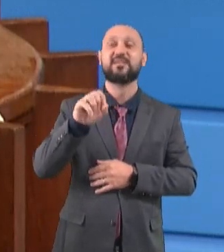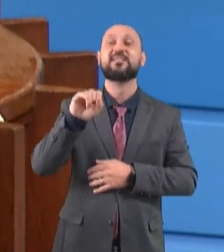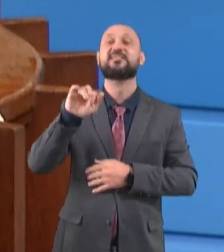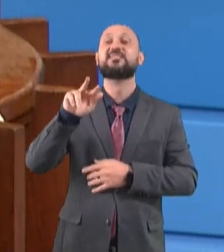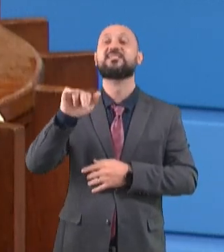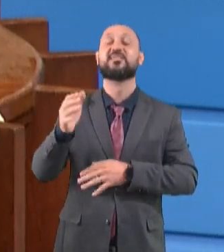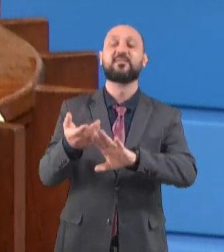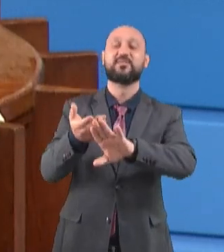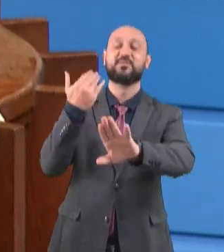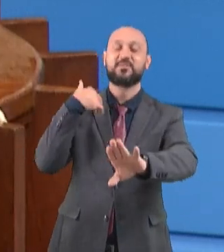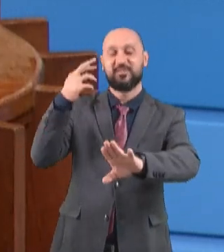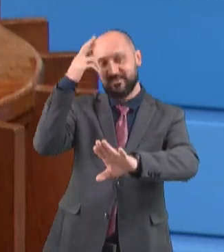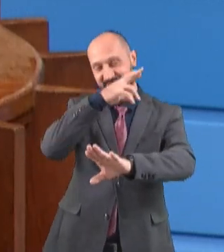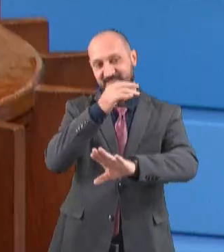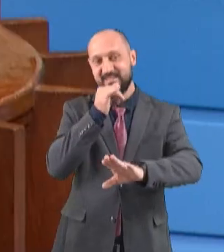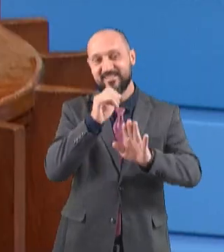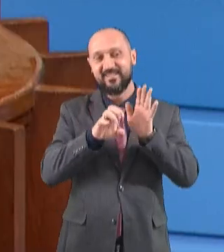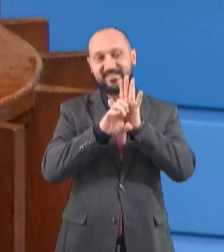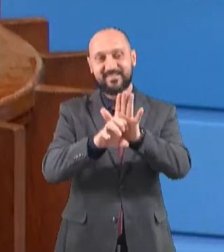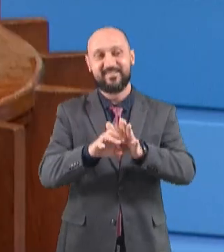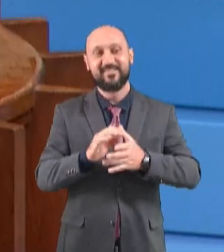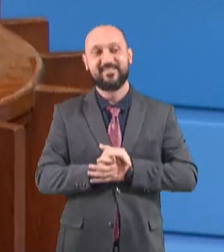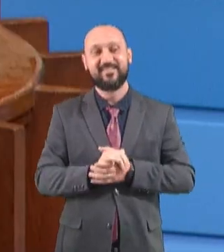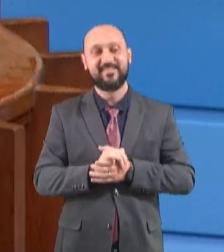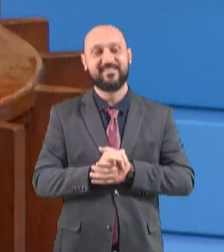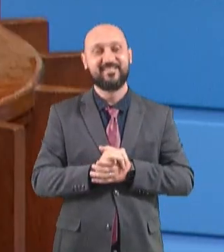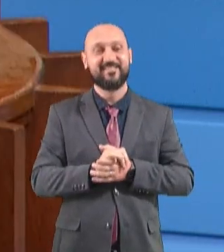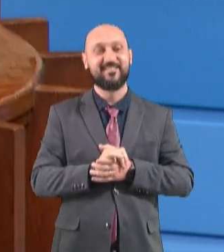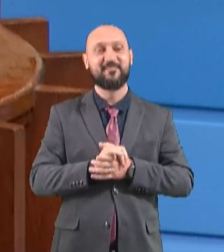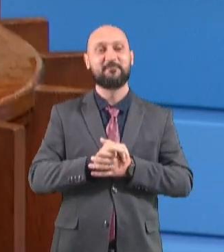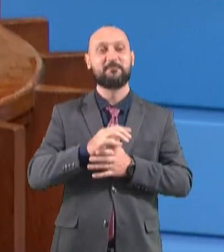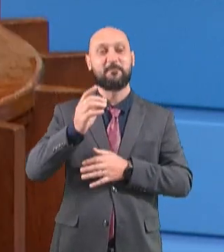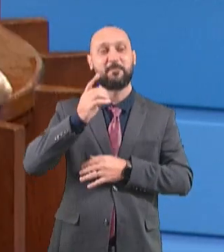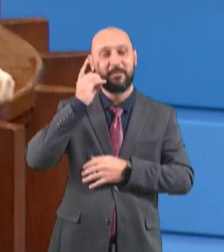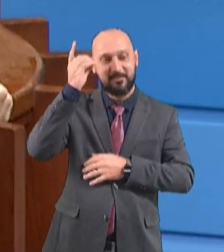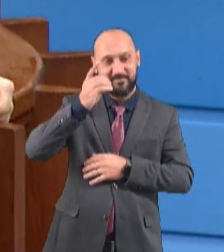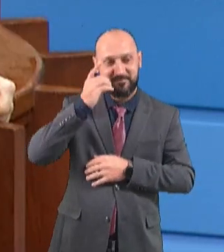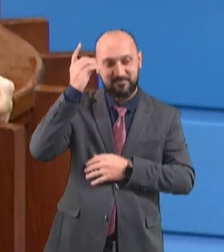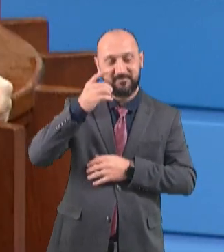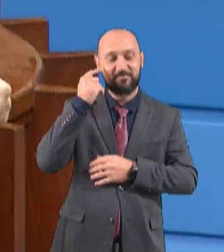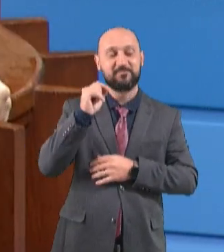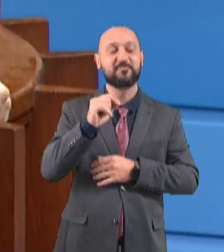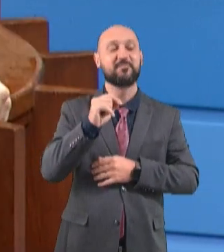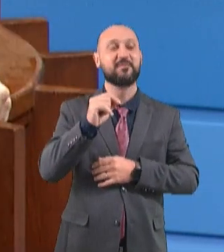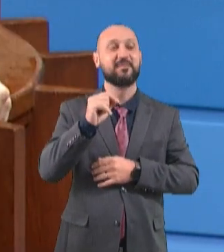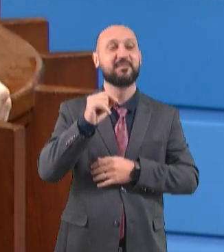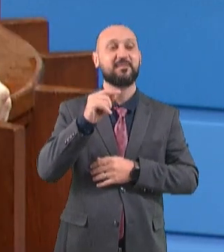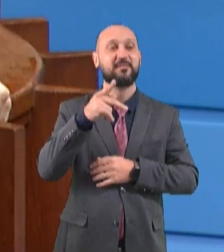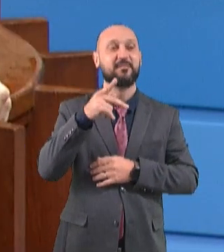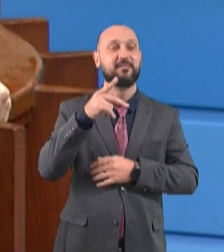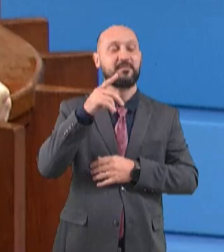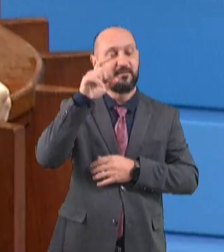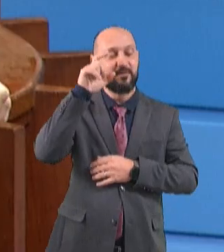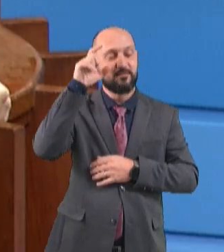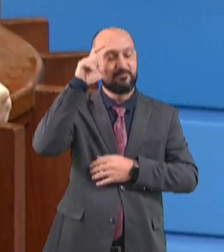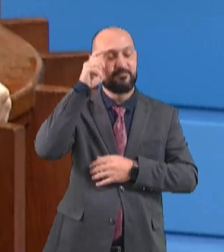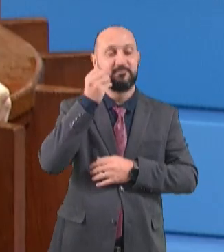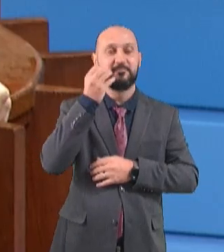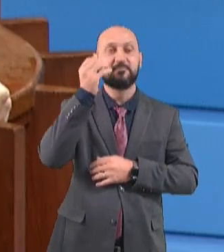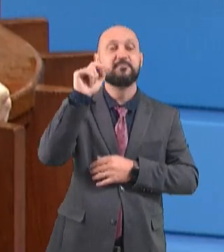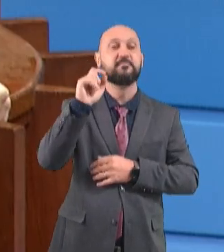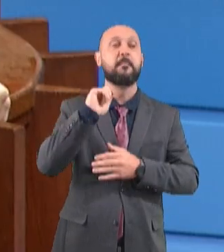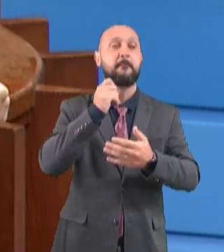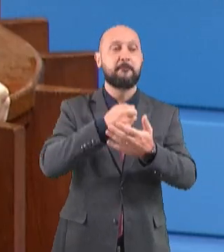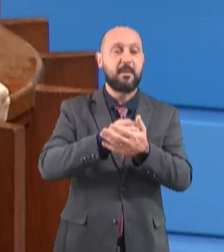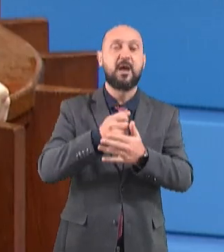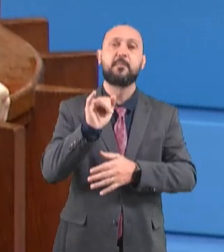Vamos tirar desse exemplo. O deputado Pedro Neto tem uma empresa,